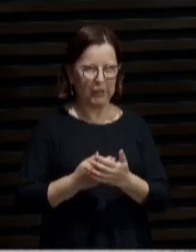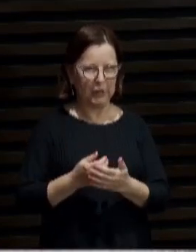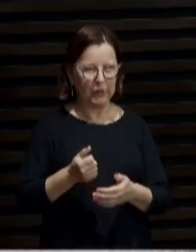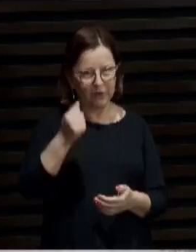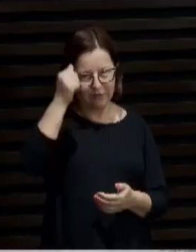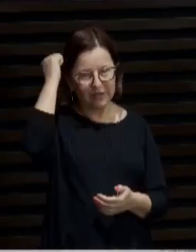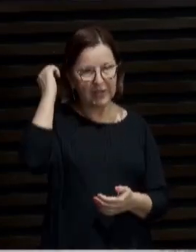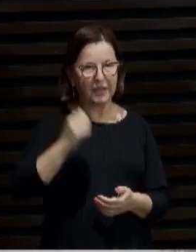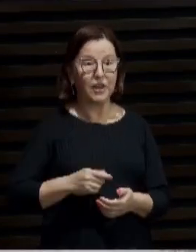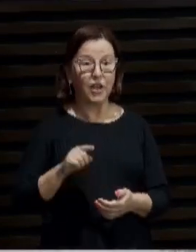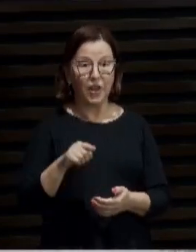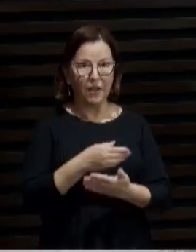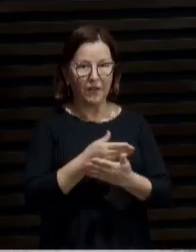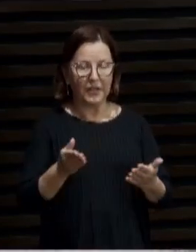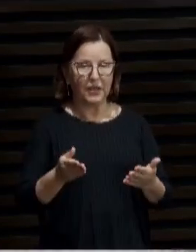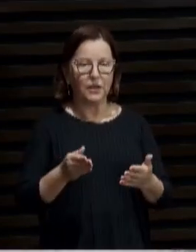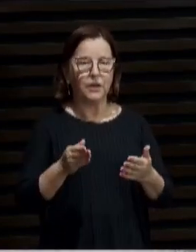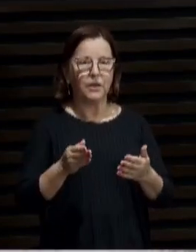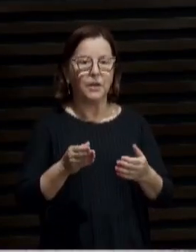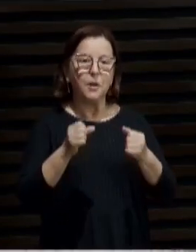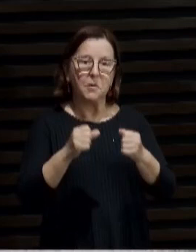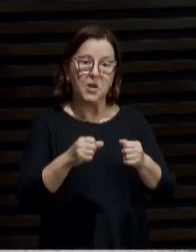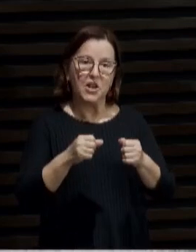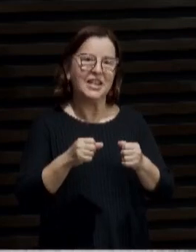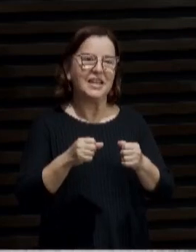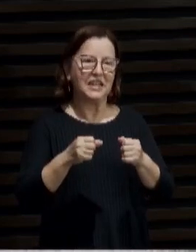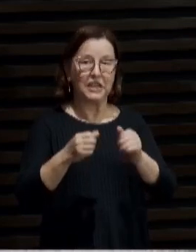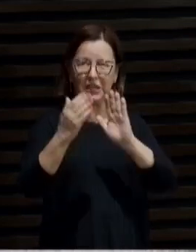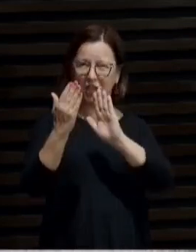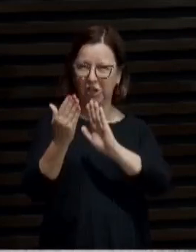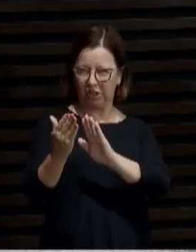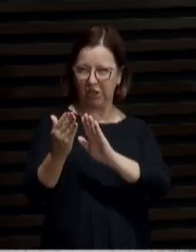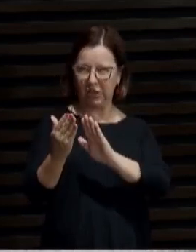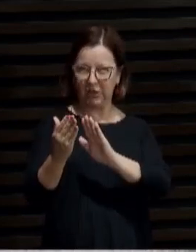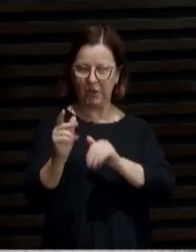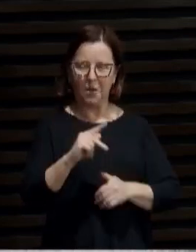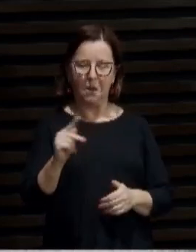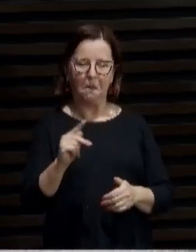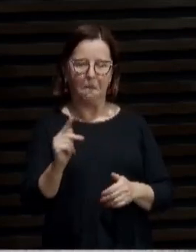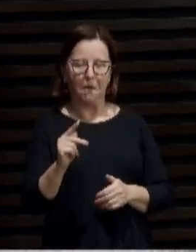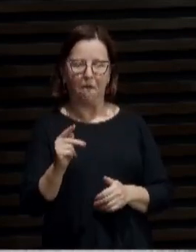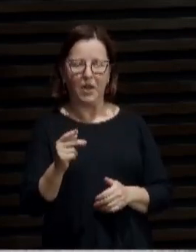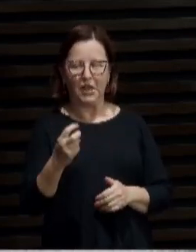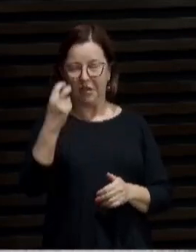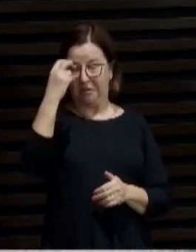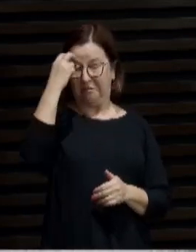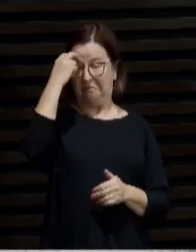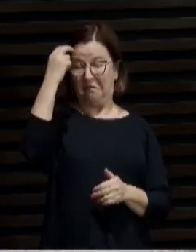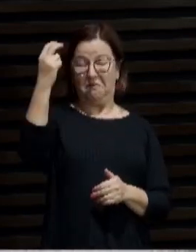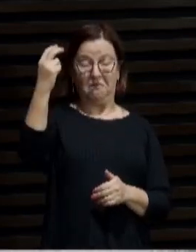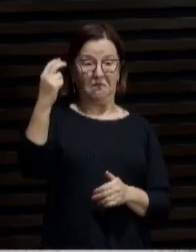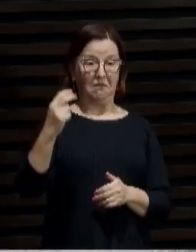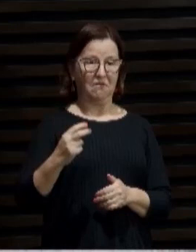podem estar diante de um PhD, de um doutor em psicologia, em filosofia, em matemática, em medicina, em